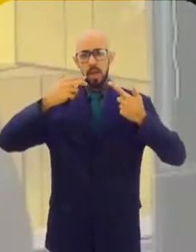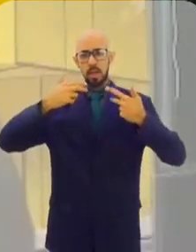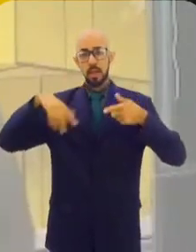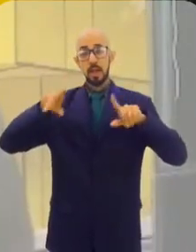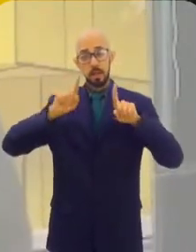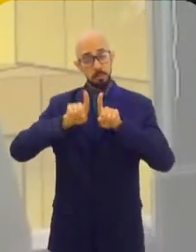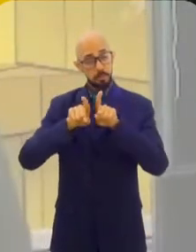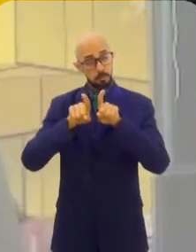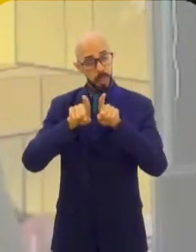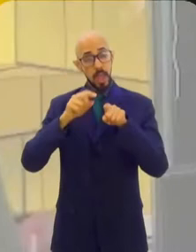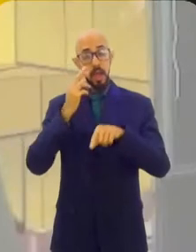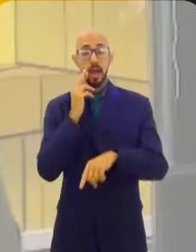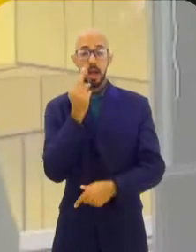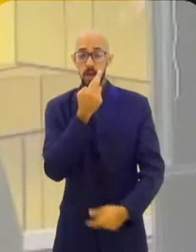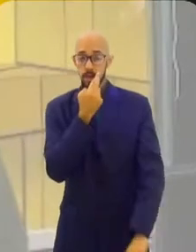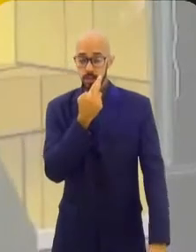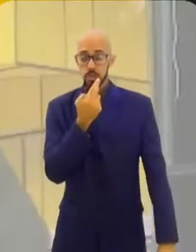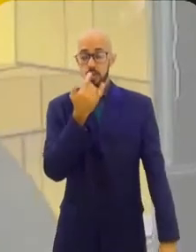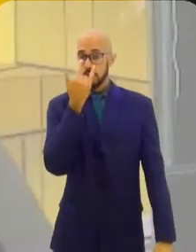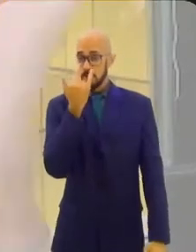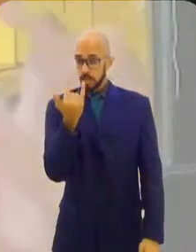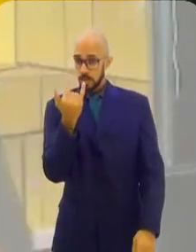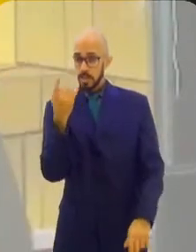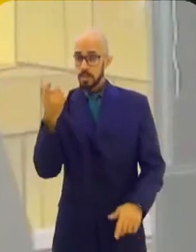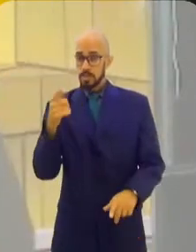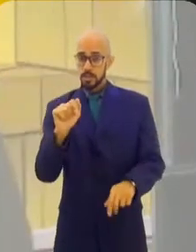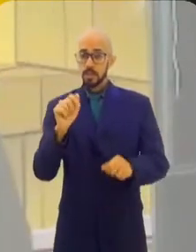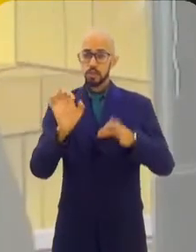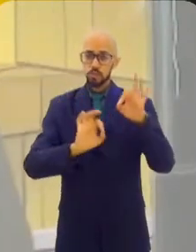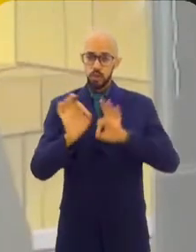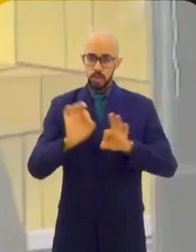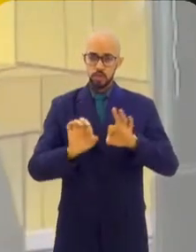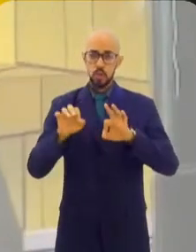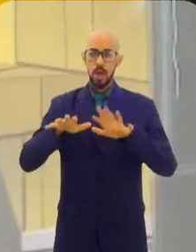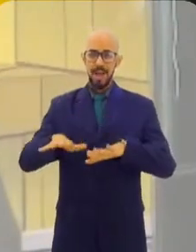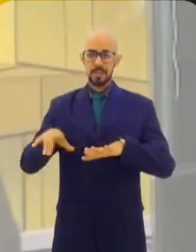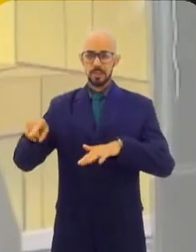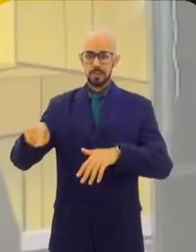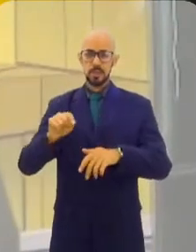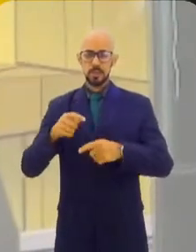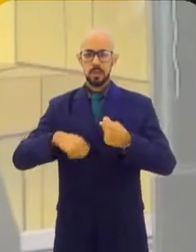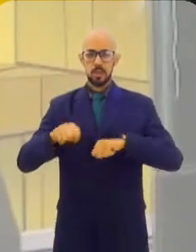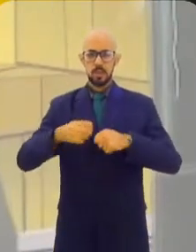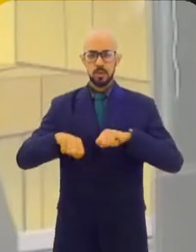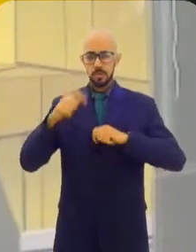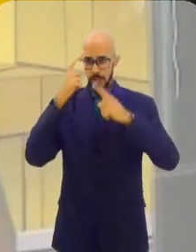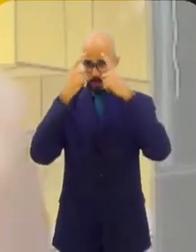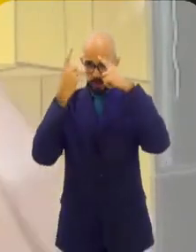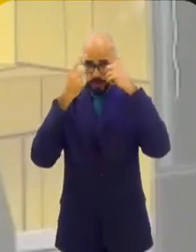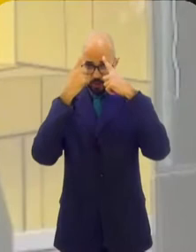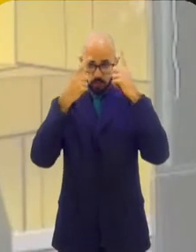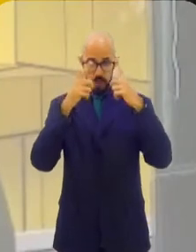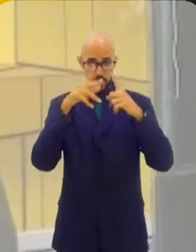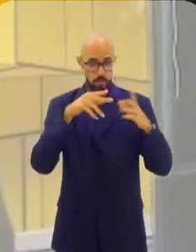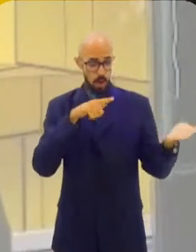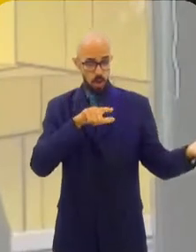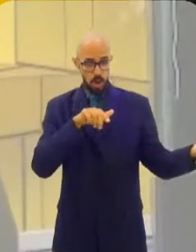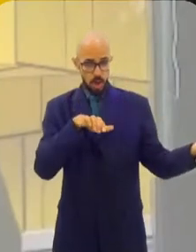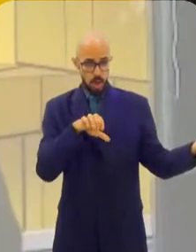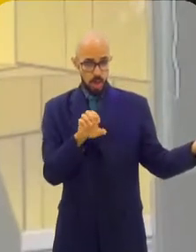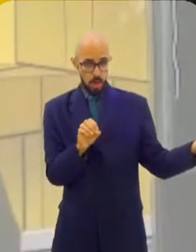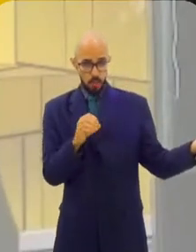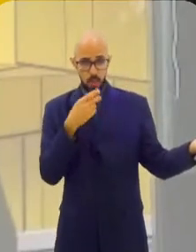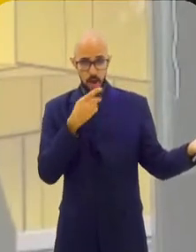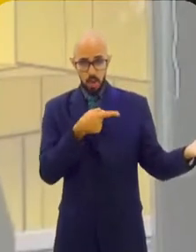várias águas expressões culturais a gastronomia mente a gente organizou dessa forma a economia criativa sabendo que como Léo